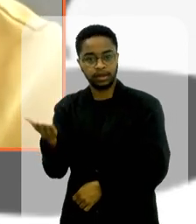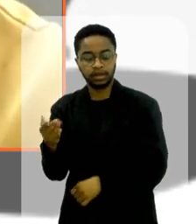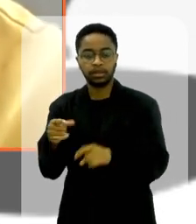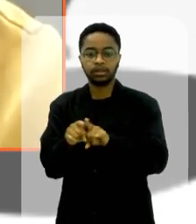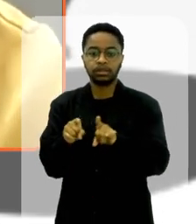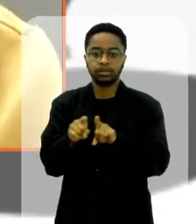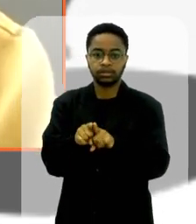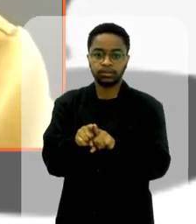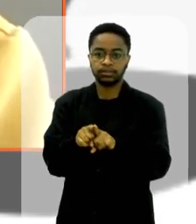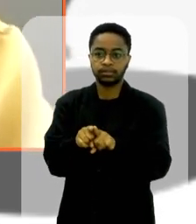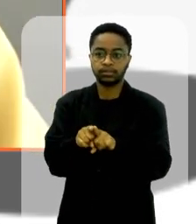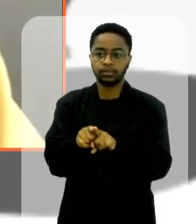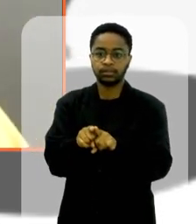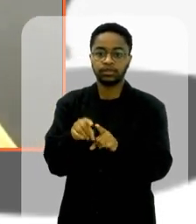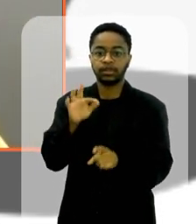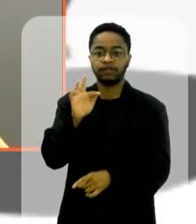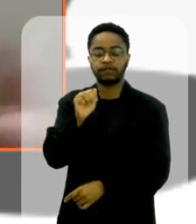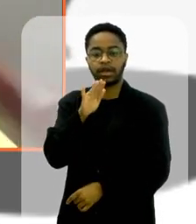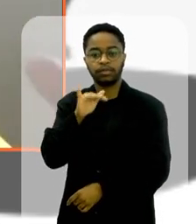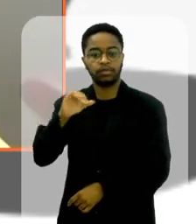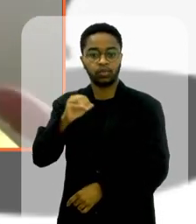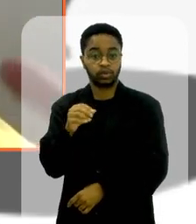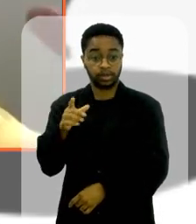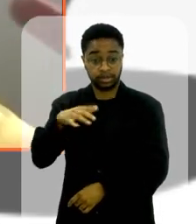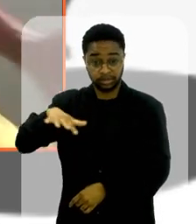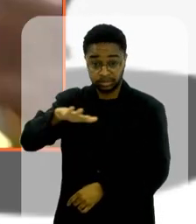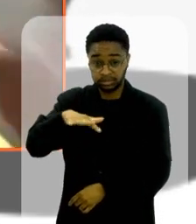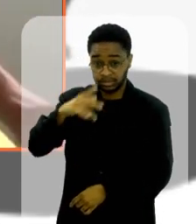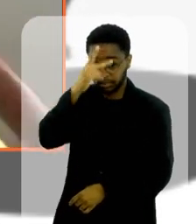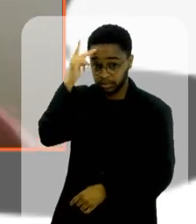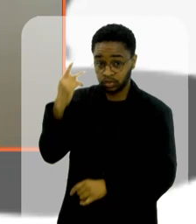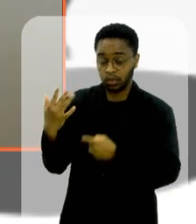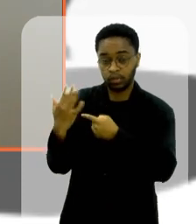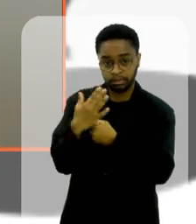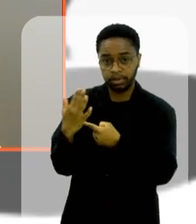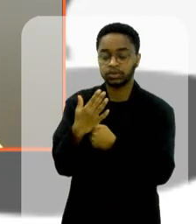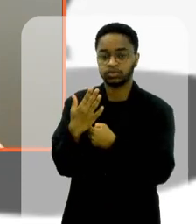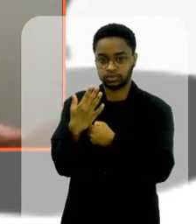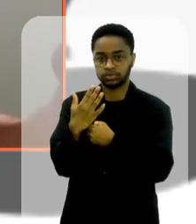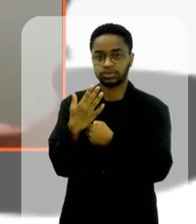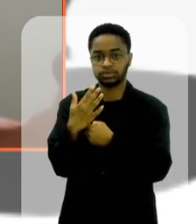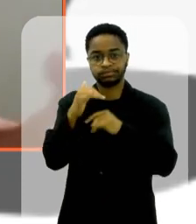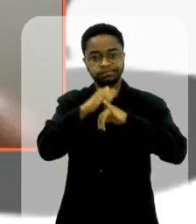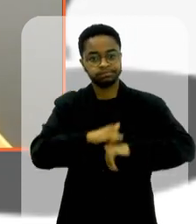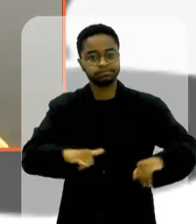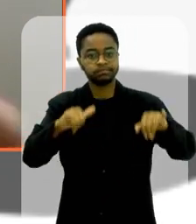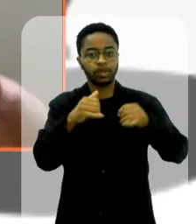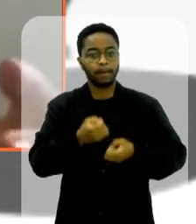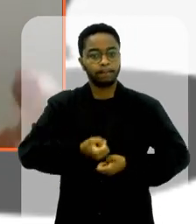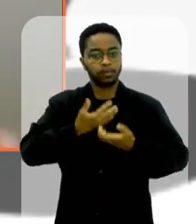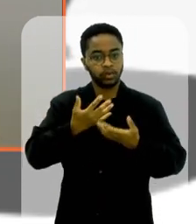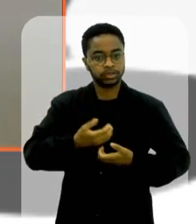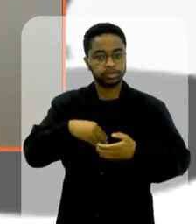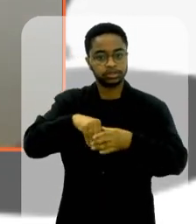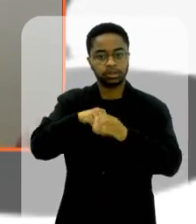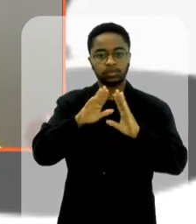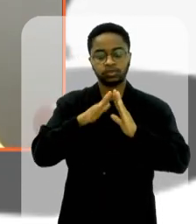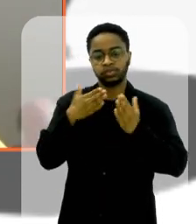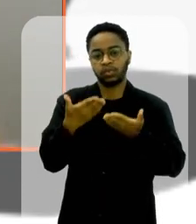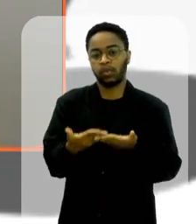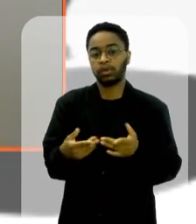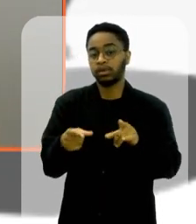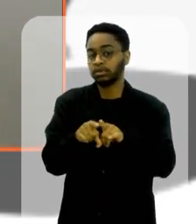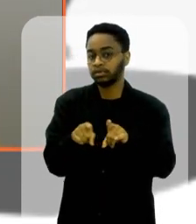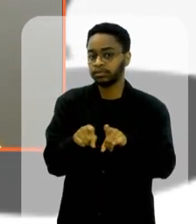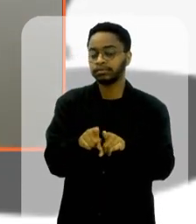Berger, e estamos aqui com o Fábio Altoé. Todas essas pessoas nos ajudam aqui, né, a divulgar a poesia nas escolas,